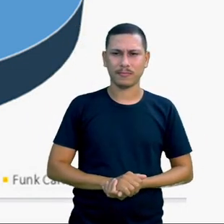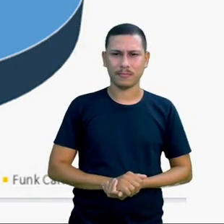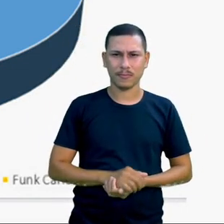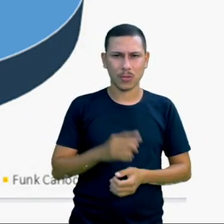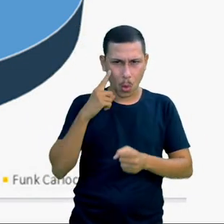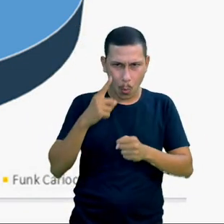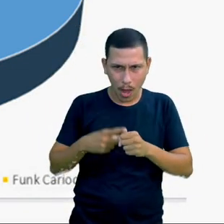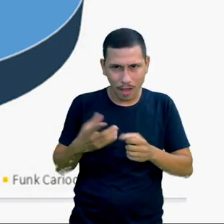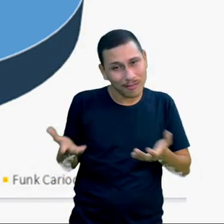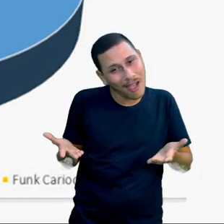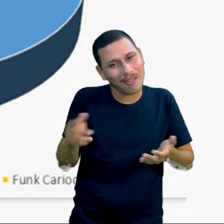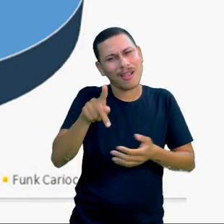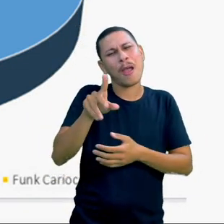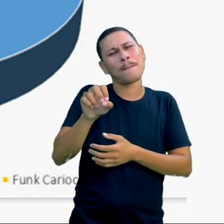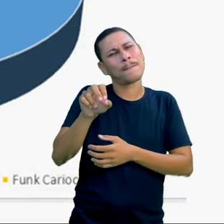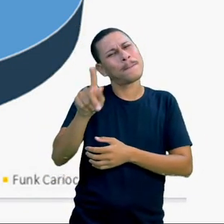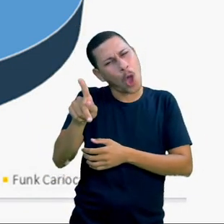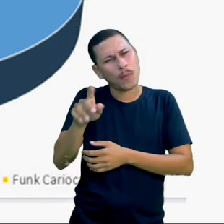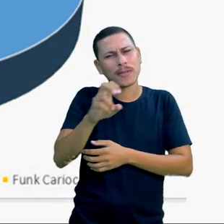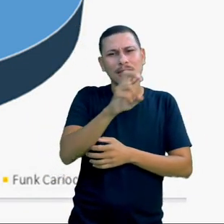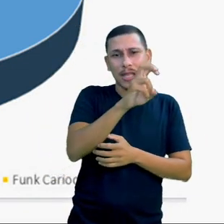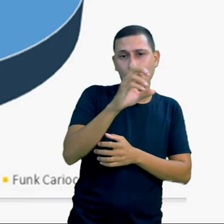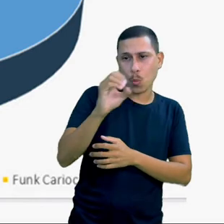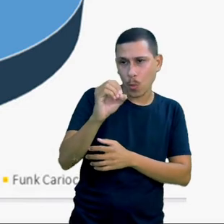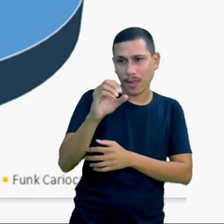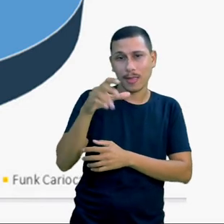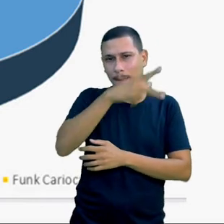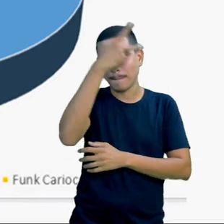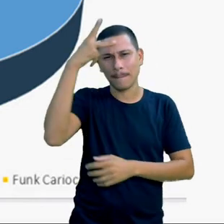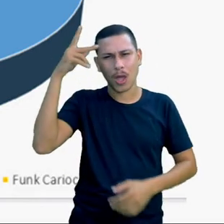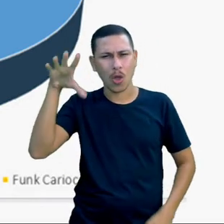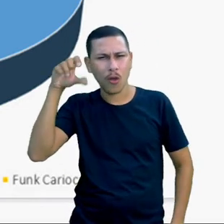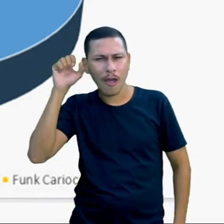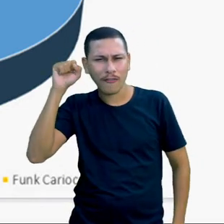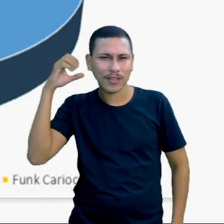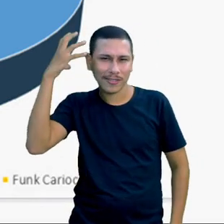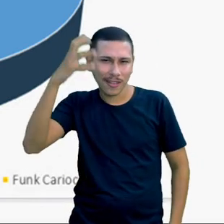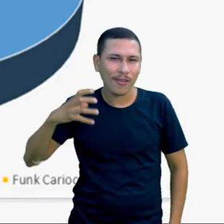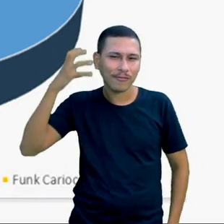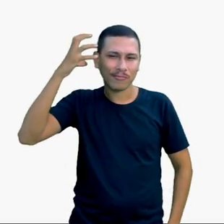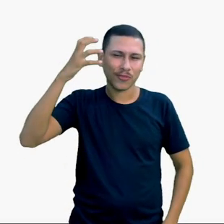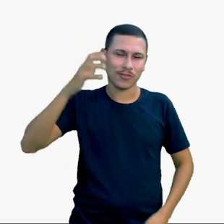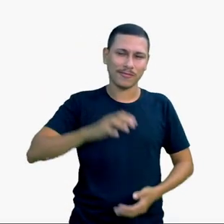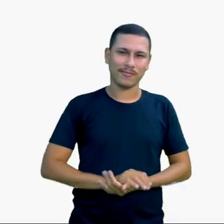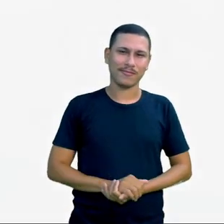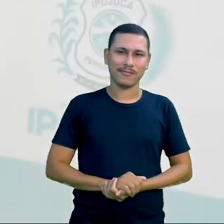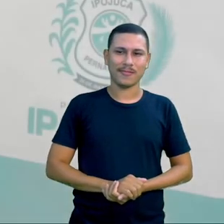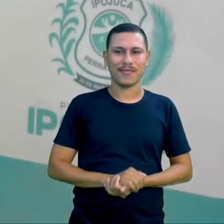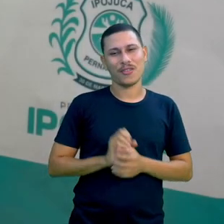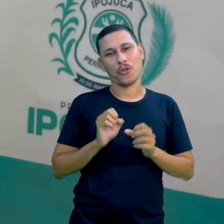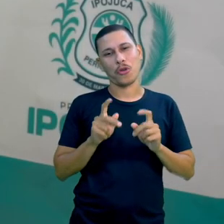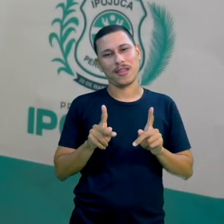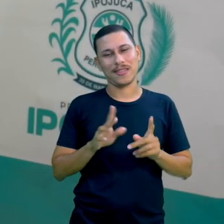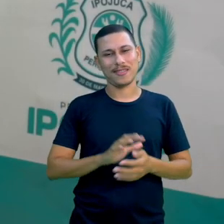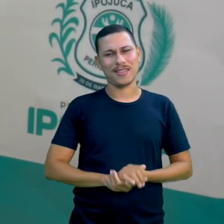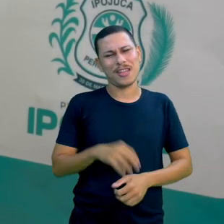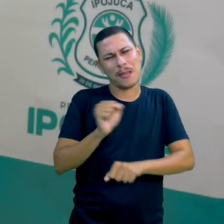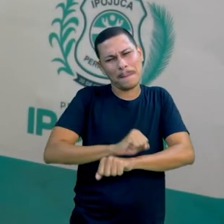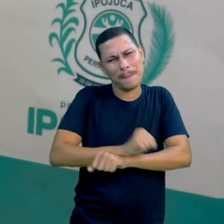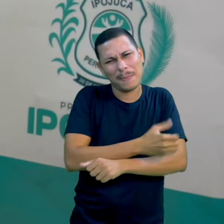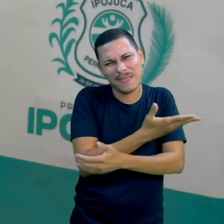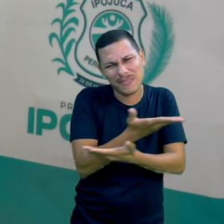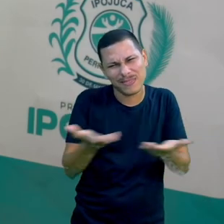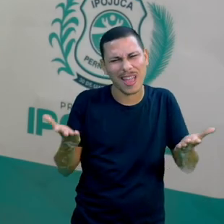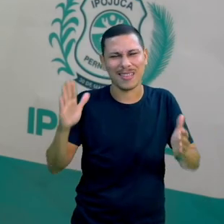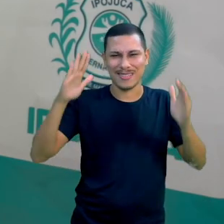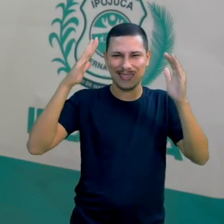Então, pop. Pop tem 50 ouvintes, ok? Então, espero que